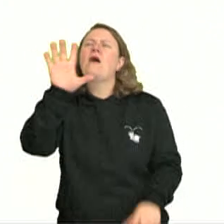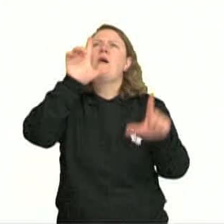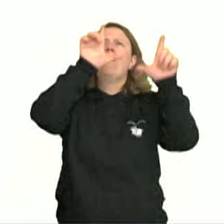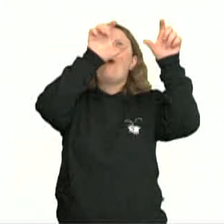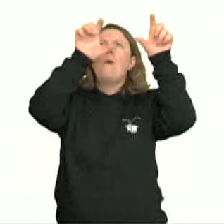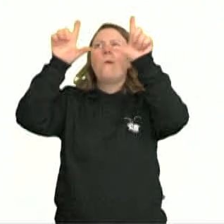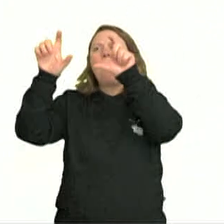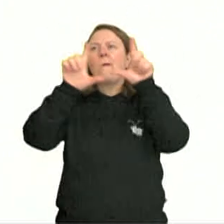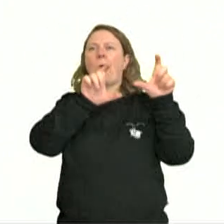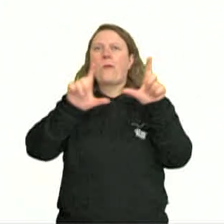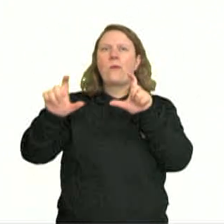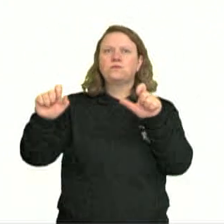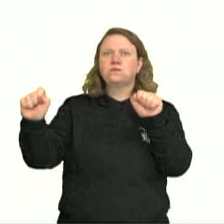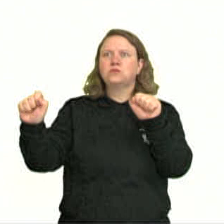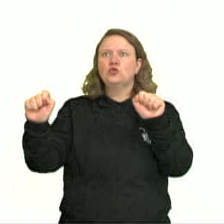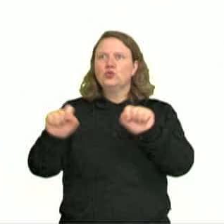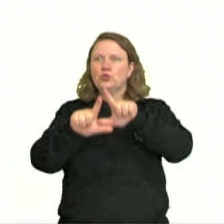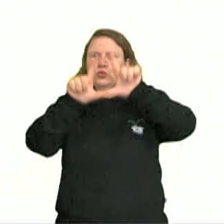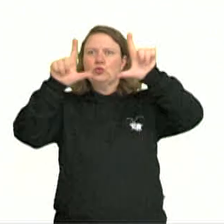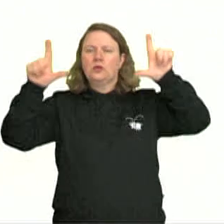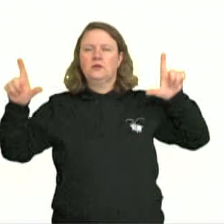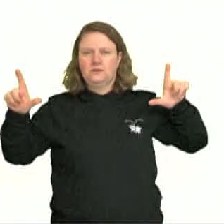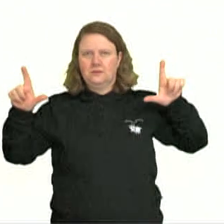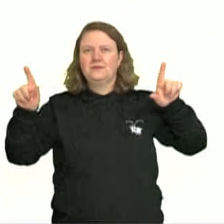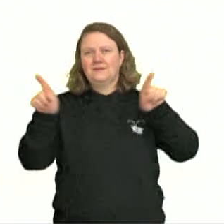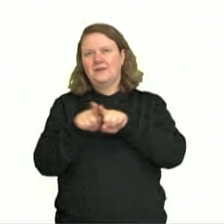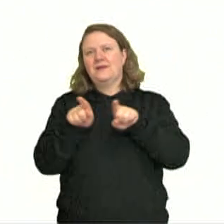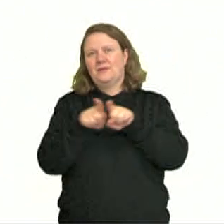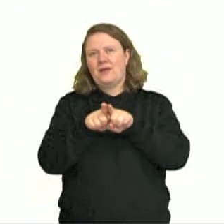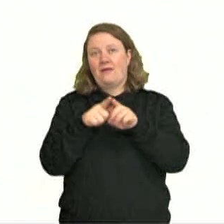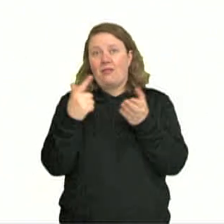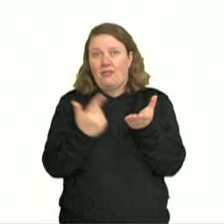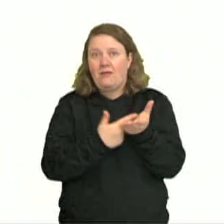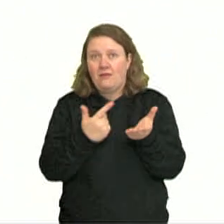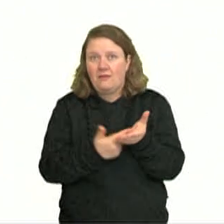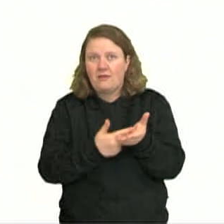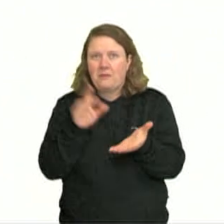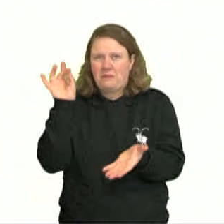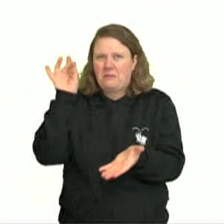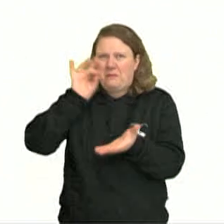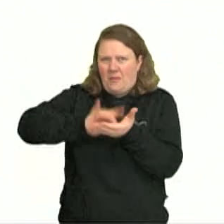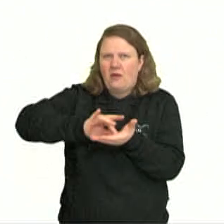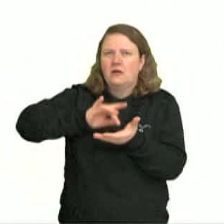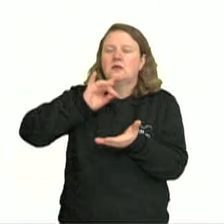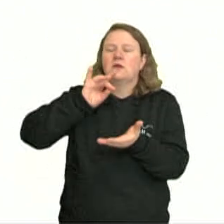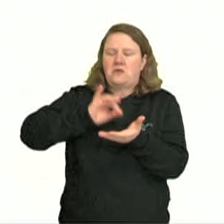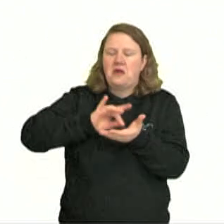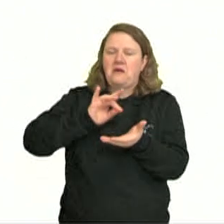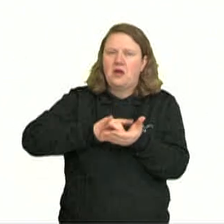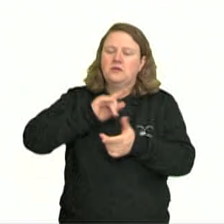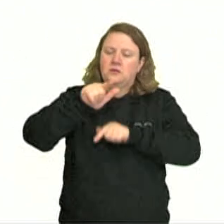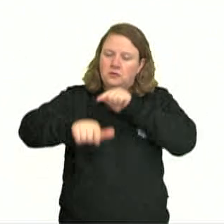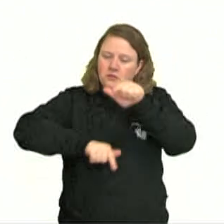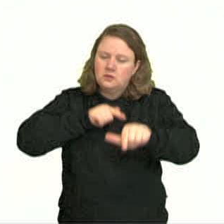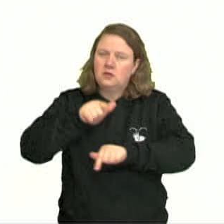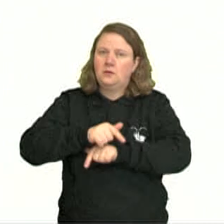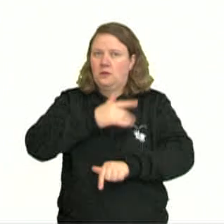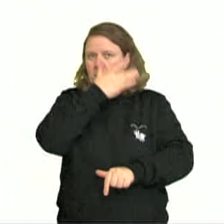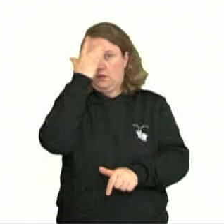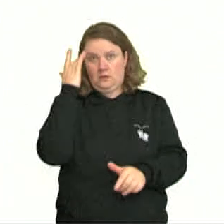costumam inundar as biografias ultimamente, para dar veracidade ao trabalho do